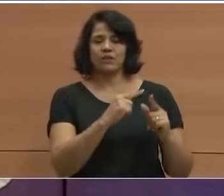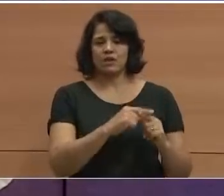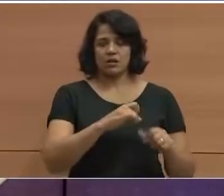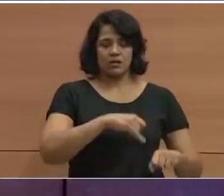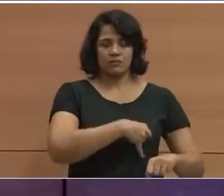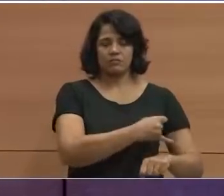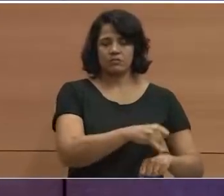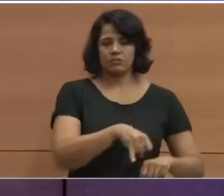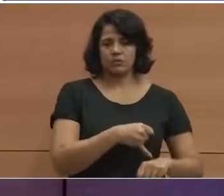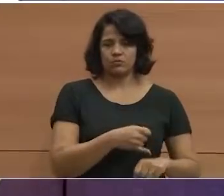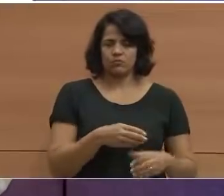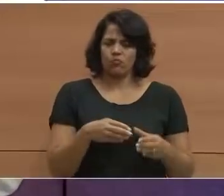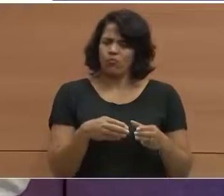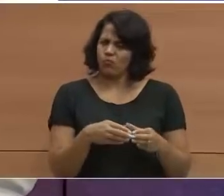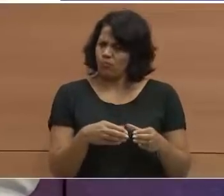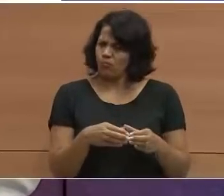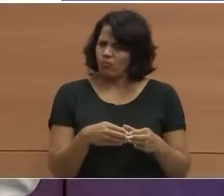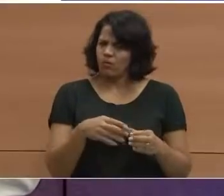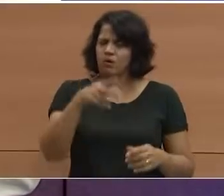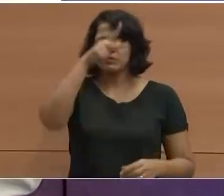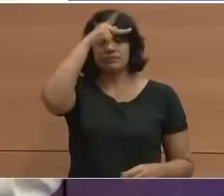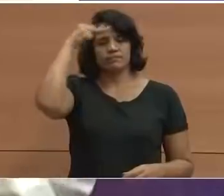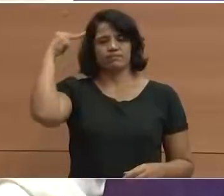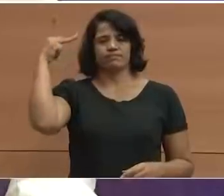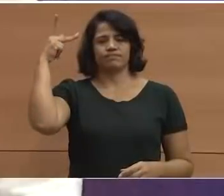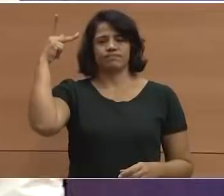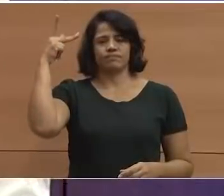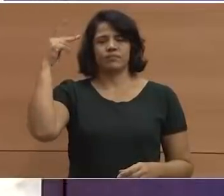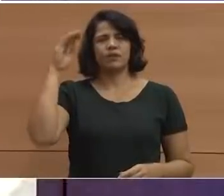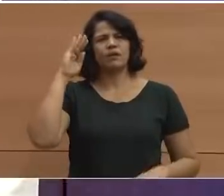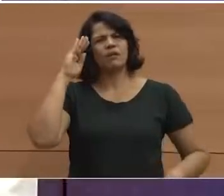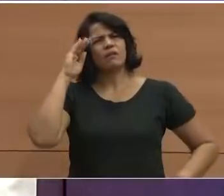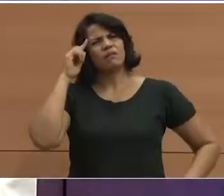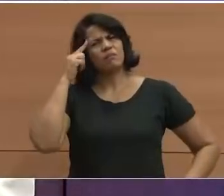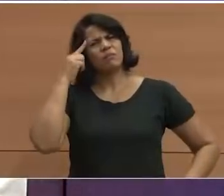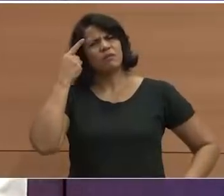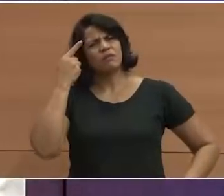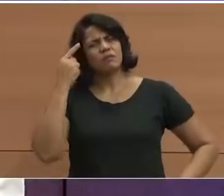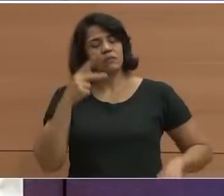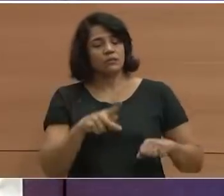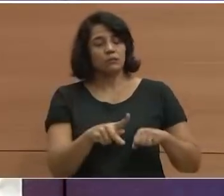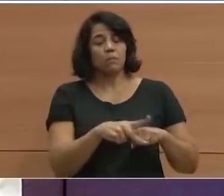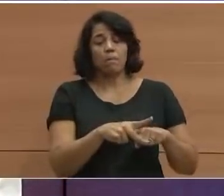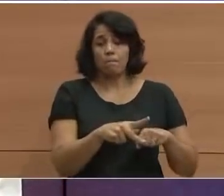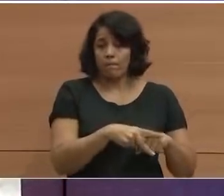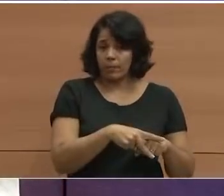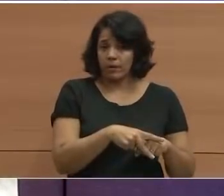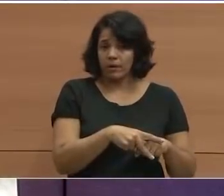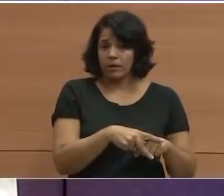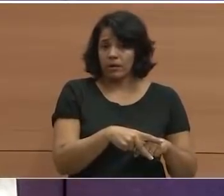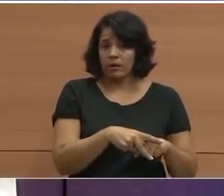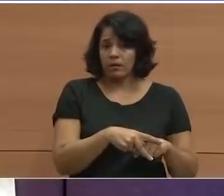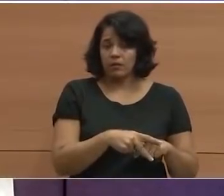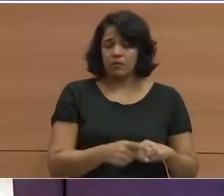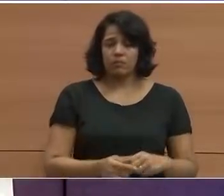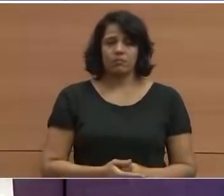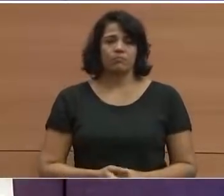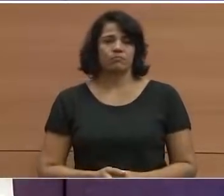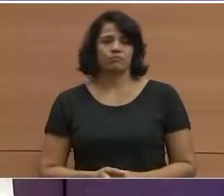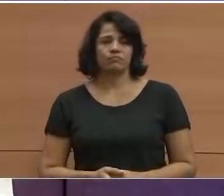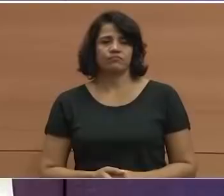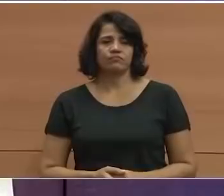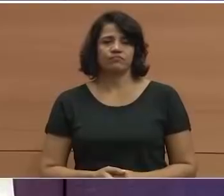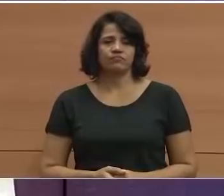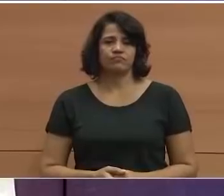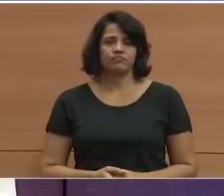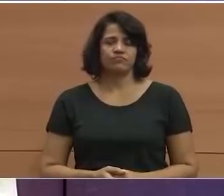um grupo de pessoas que pensava que Pedro estava exagerando, estava